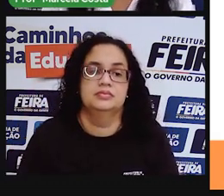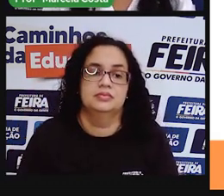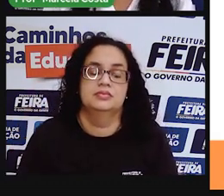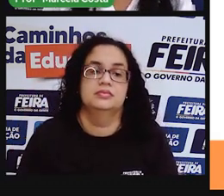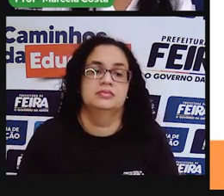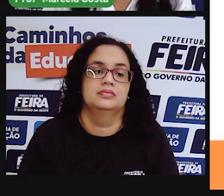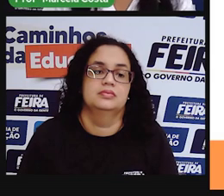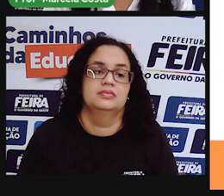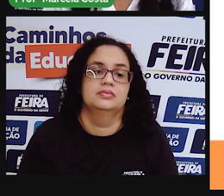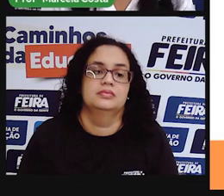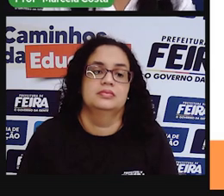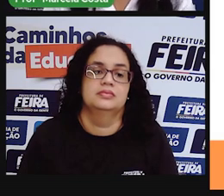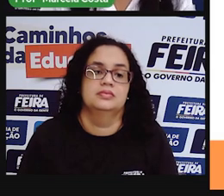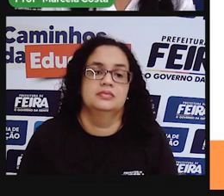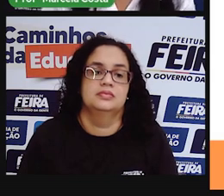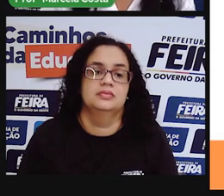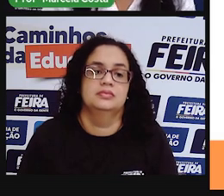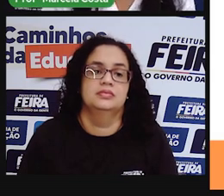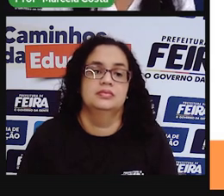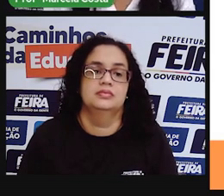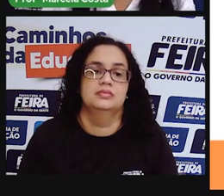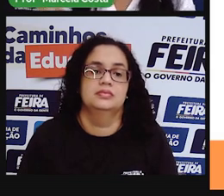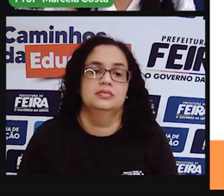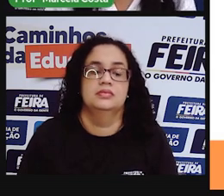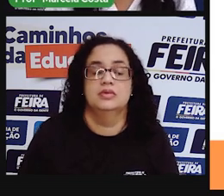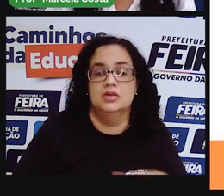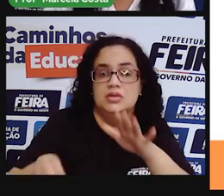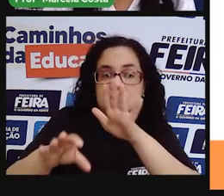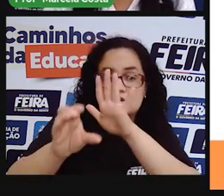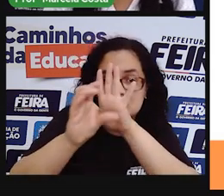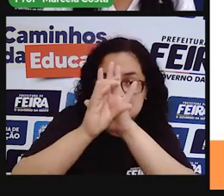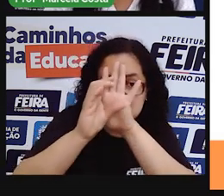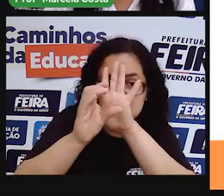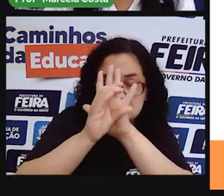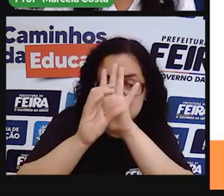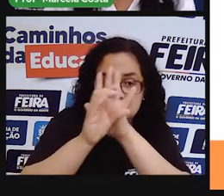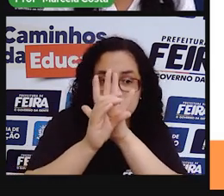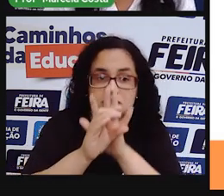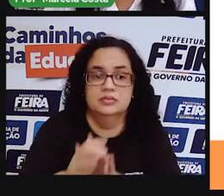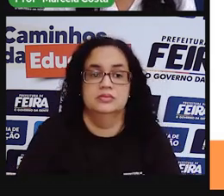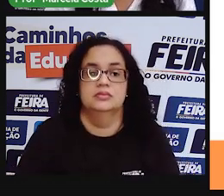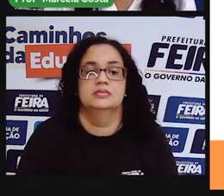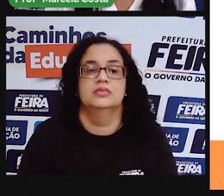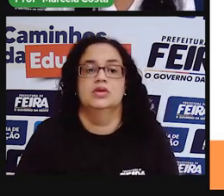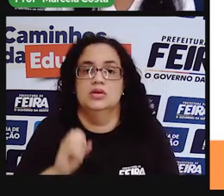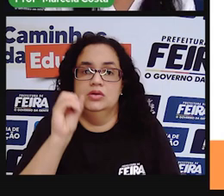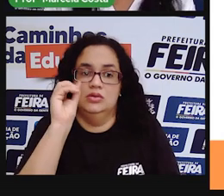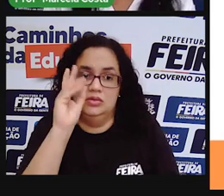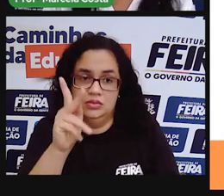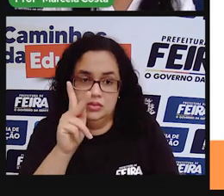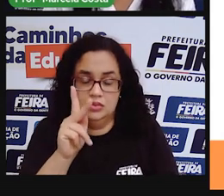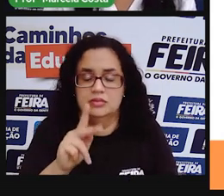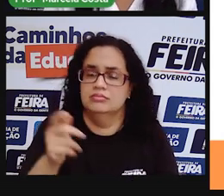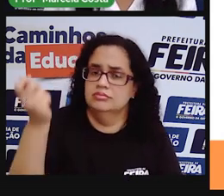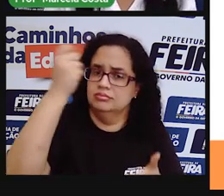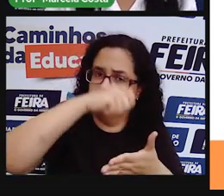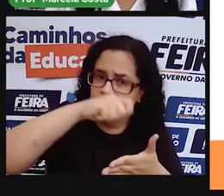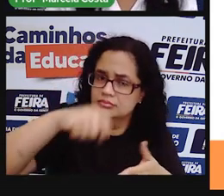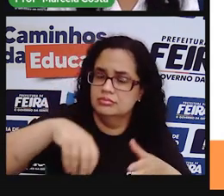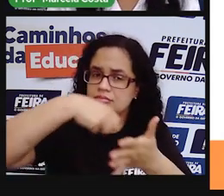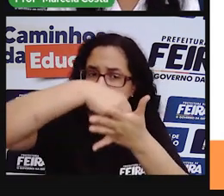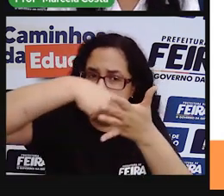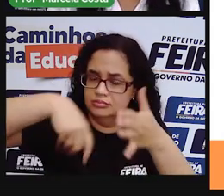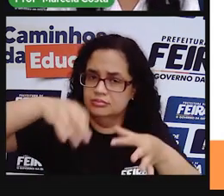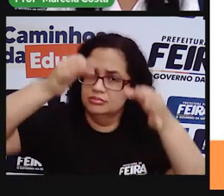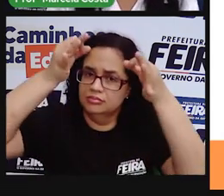menos 3 vezes ao dia. Então, os símbolos eles vão se repetir durante a sua rotina, tá bom? Capricha aí,